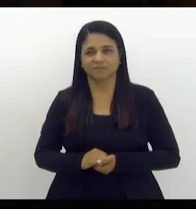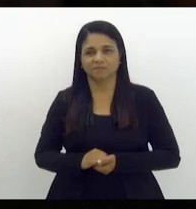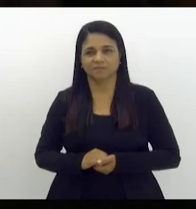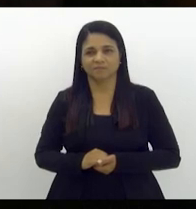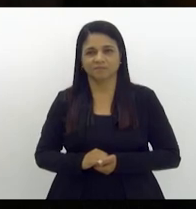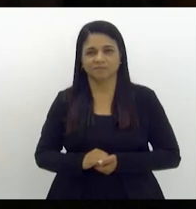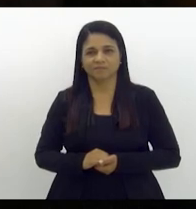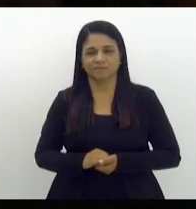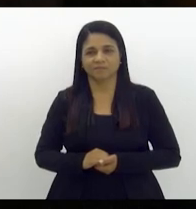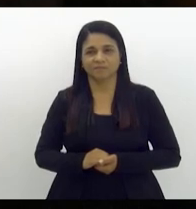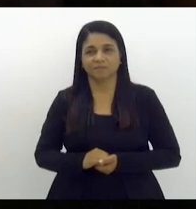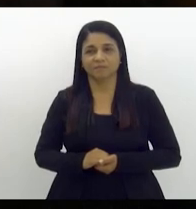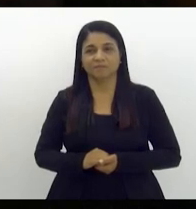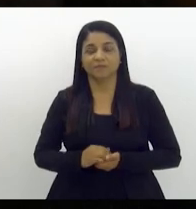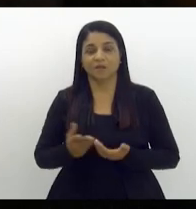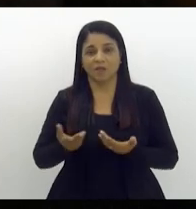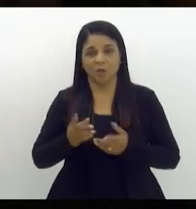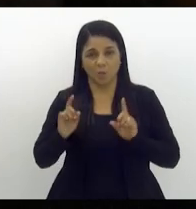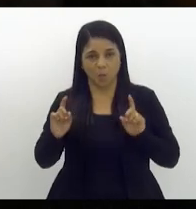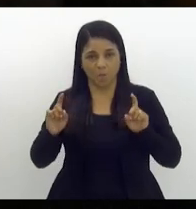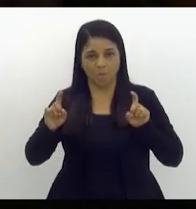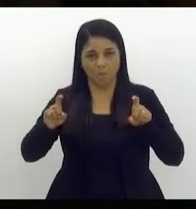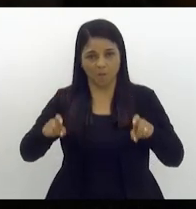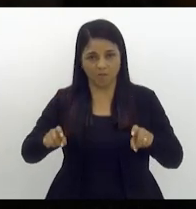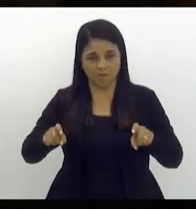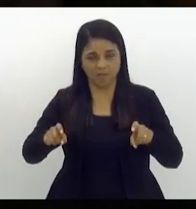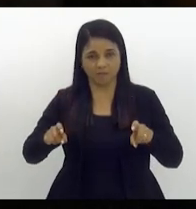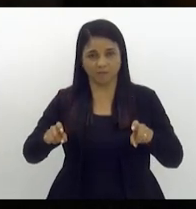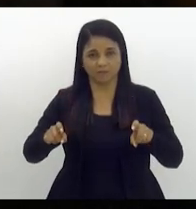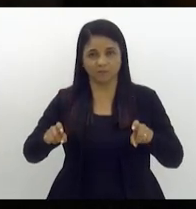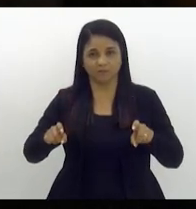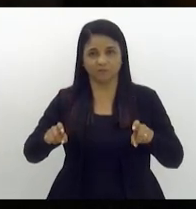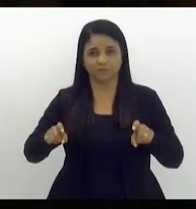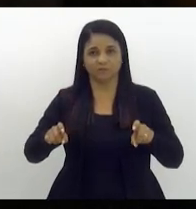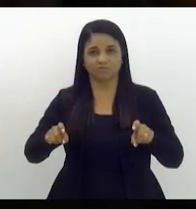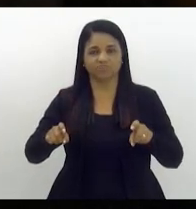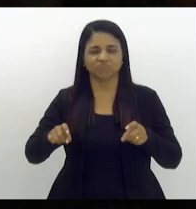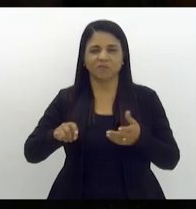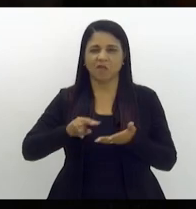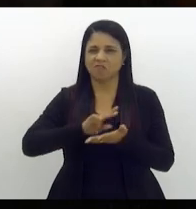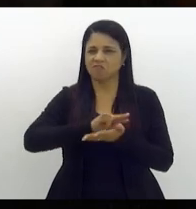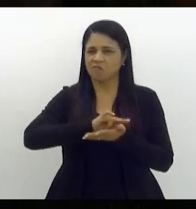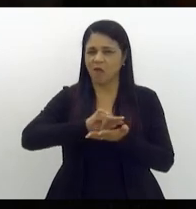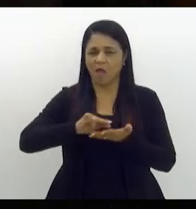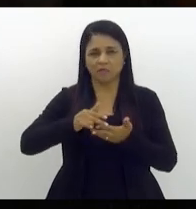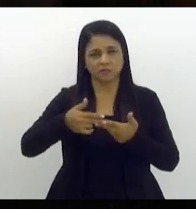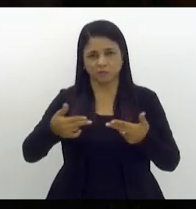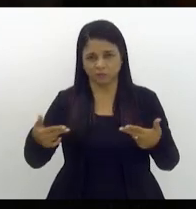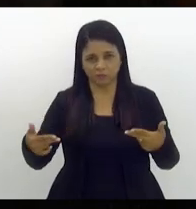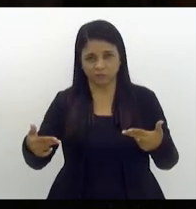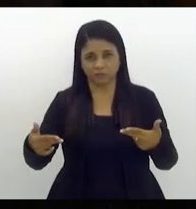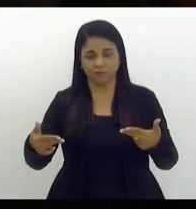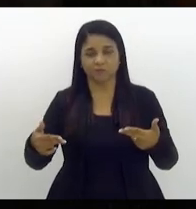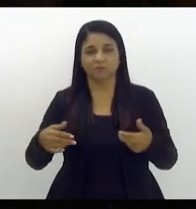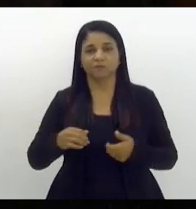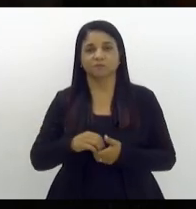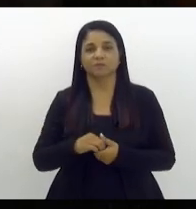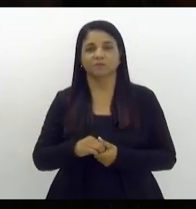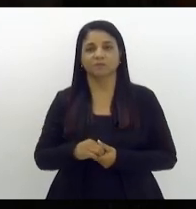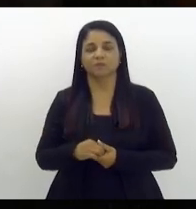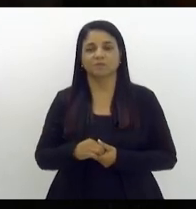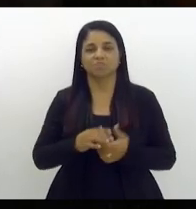dedico o meu mandato a muitas causas, mas uma